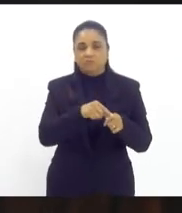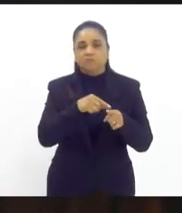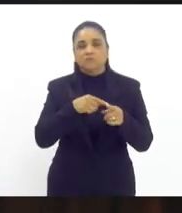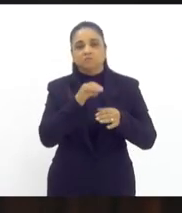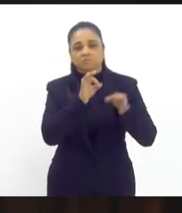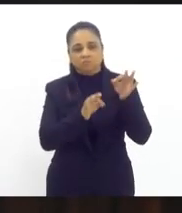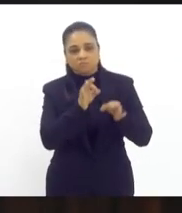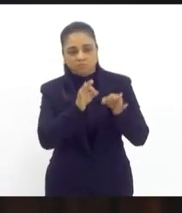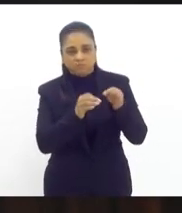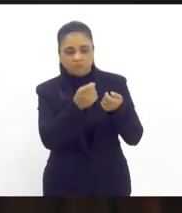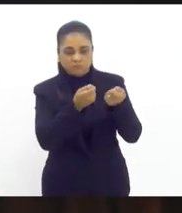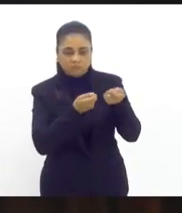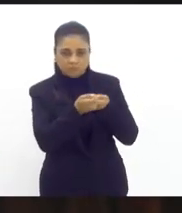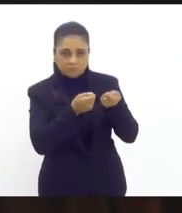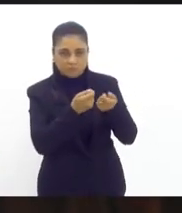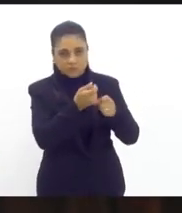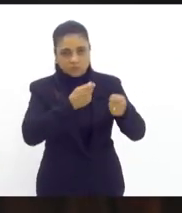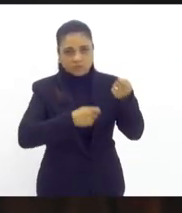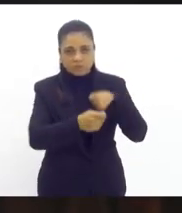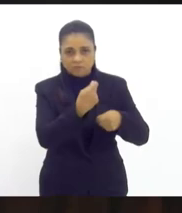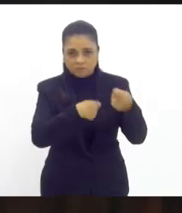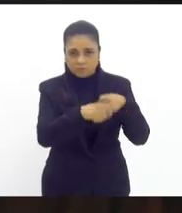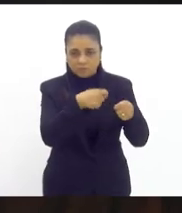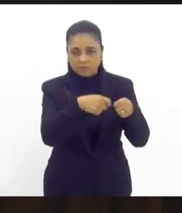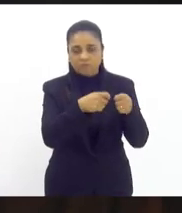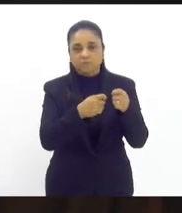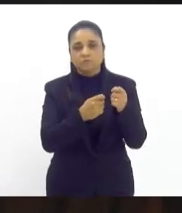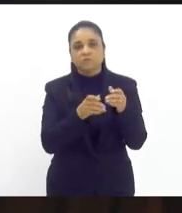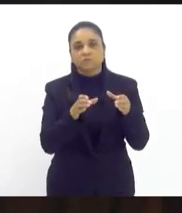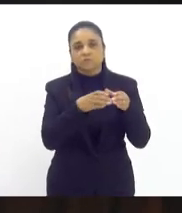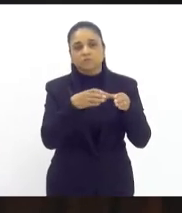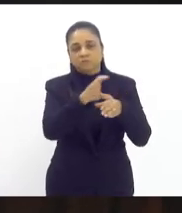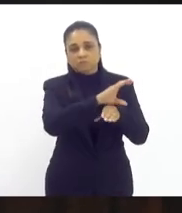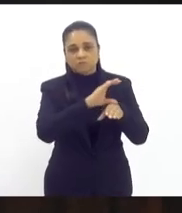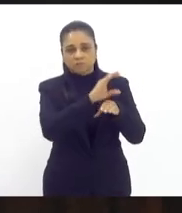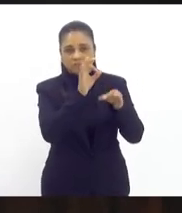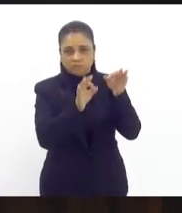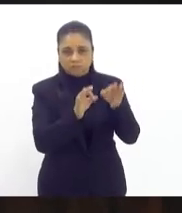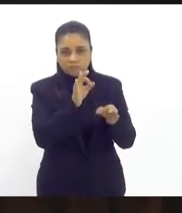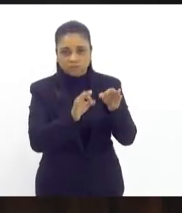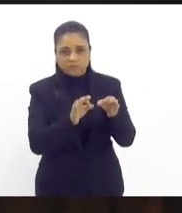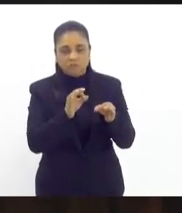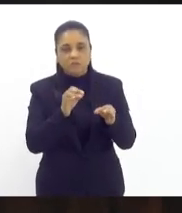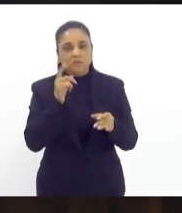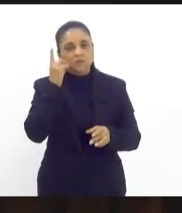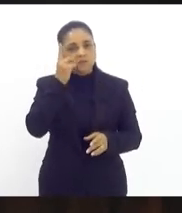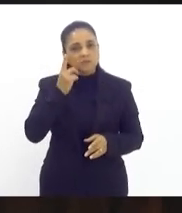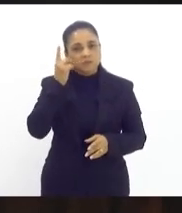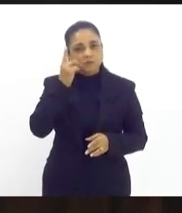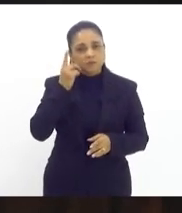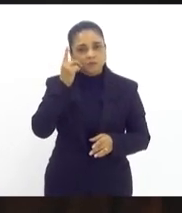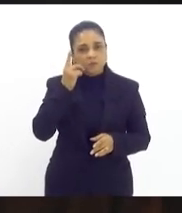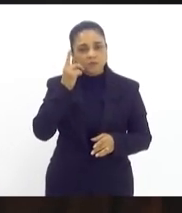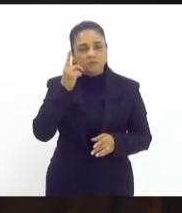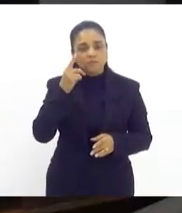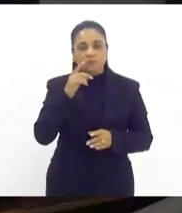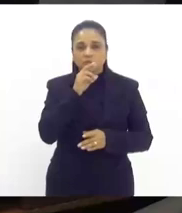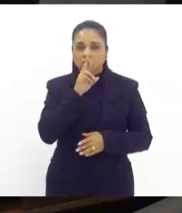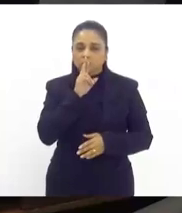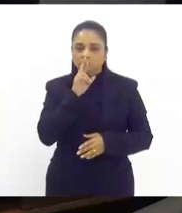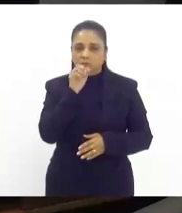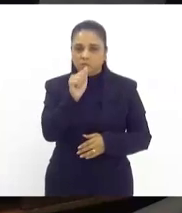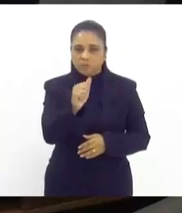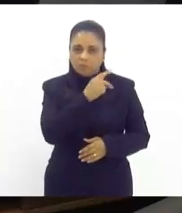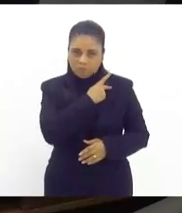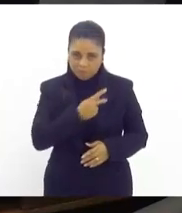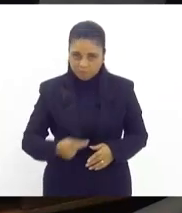Finanças fiscalização financeira e controle pela comissão de constituição e justiça Deputado Presidente Rodrigo Amorim